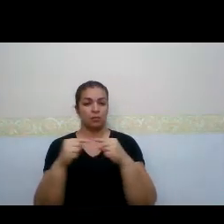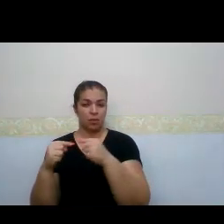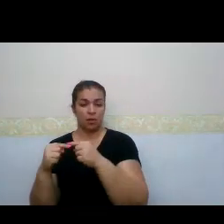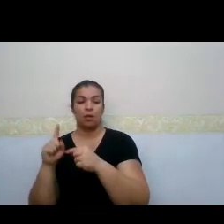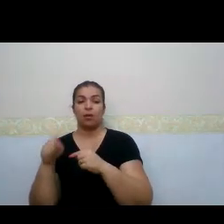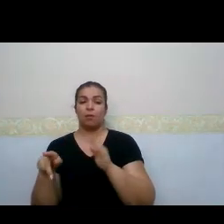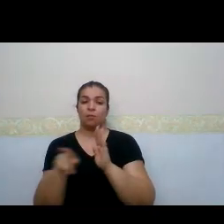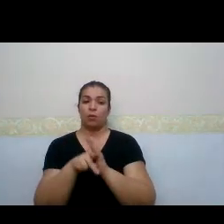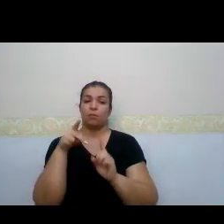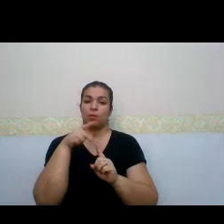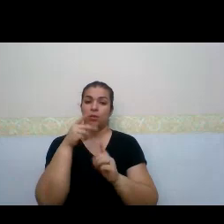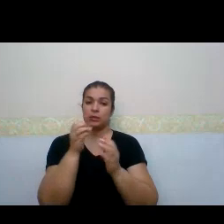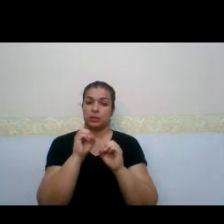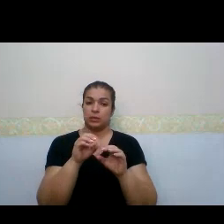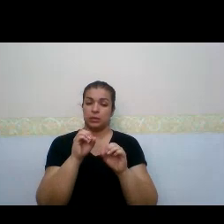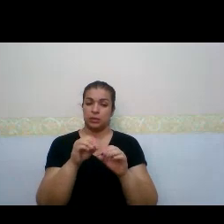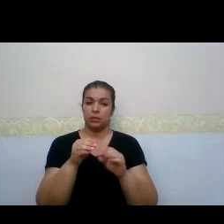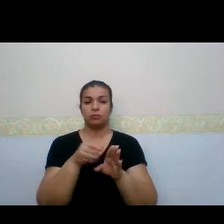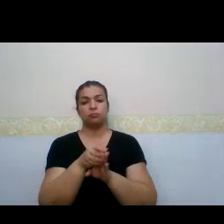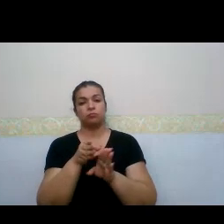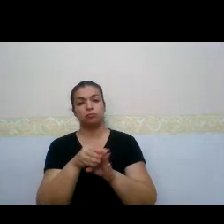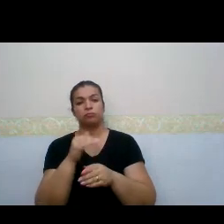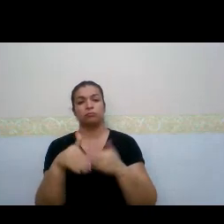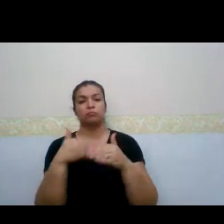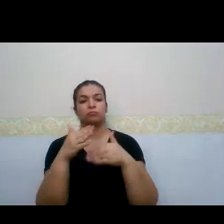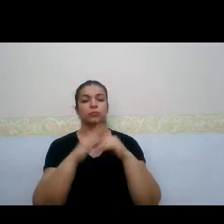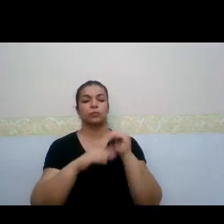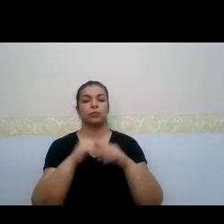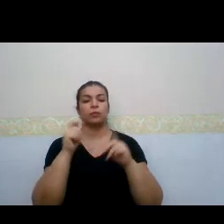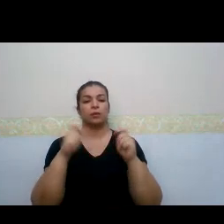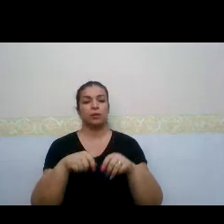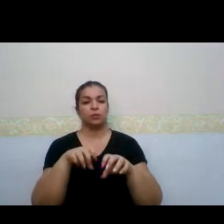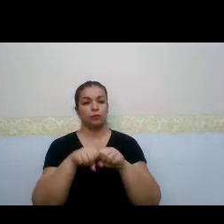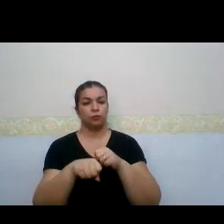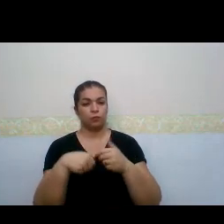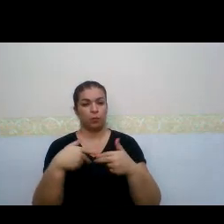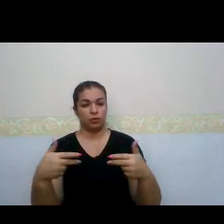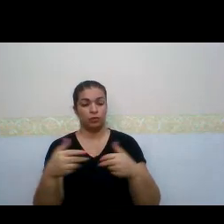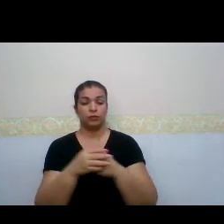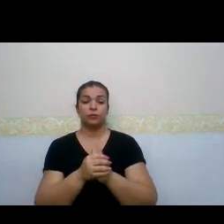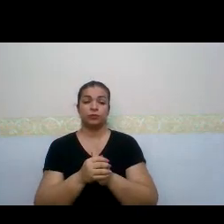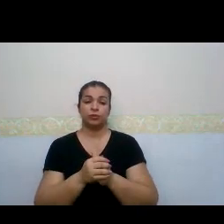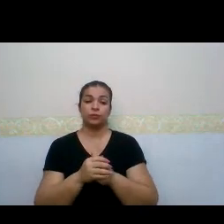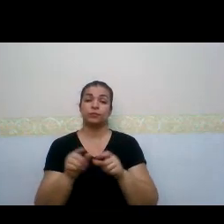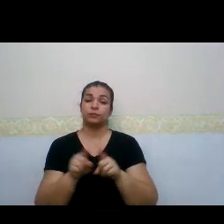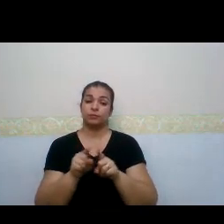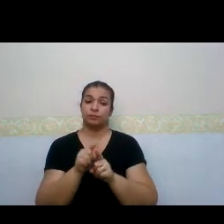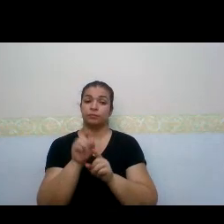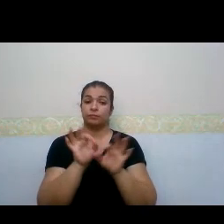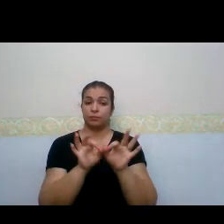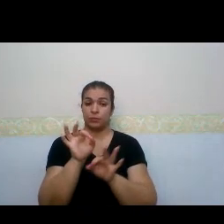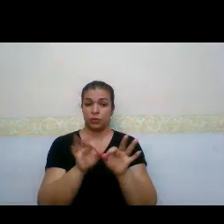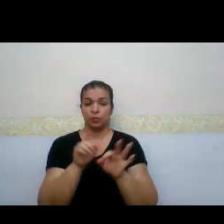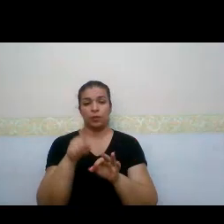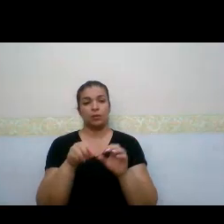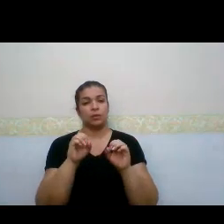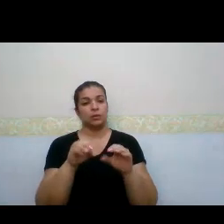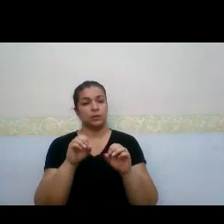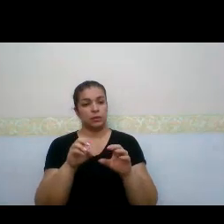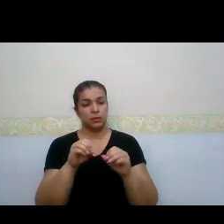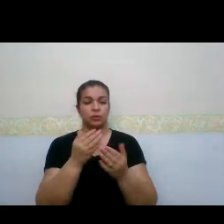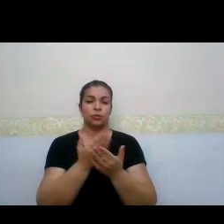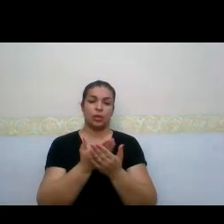ensino, orientando o desenvolvimento de competências formativas, tá? E esse planejamento, seja de ensino, de aula ou